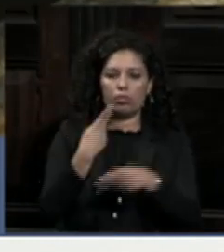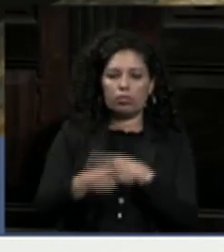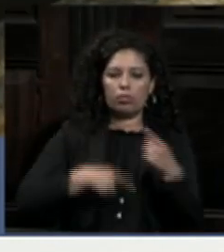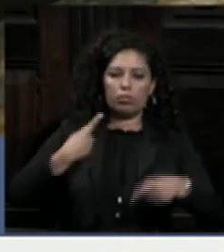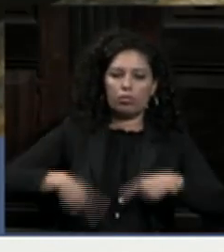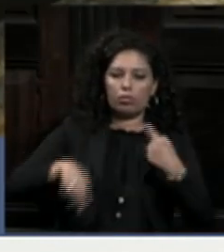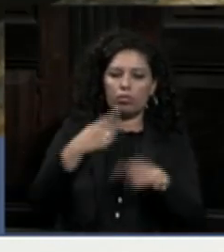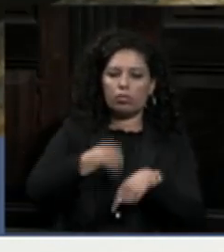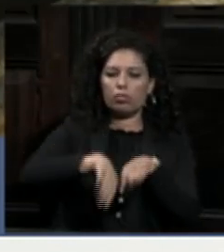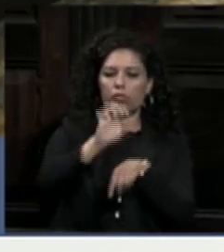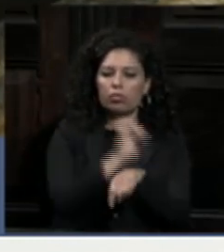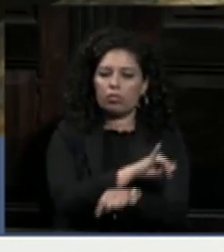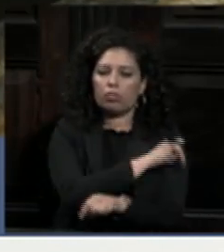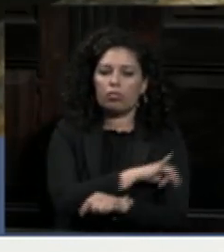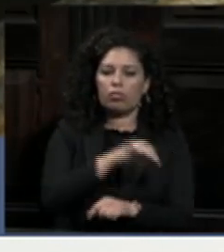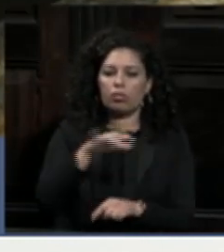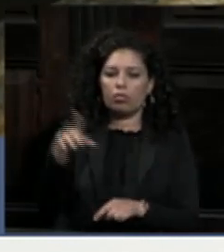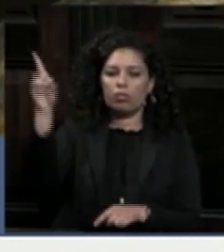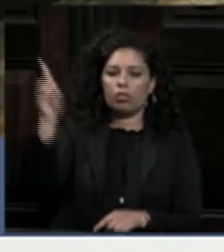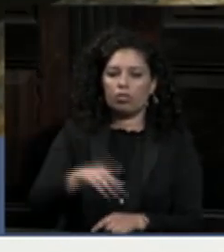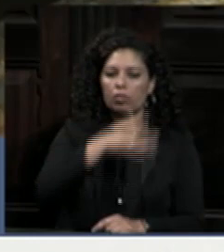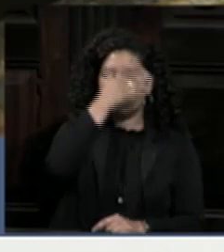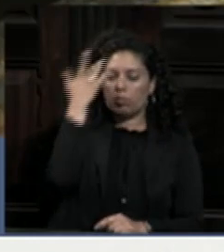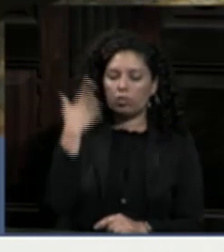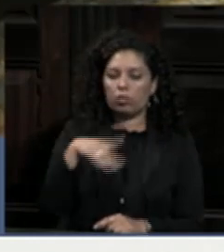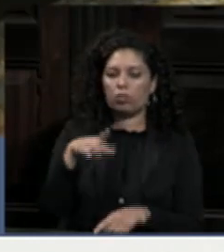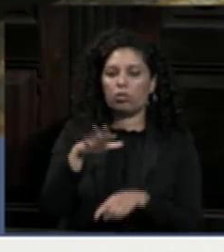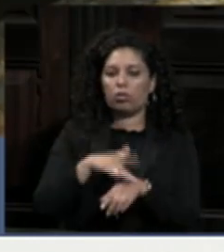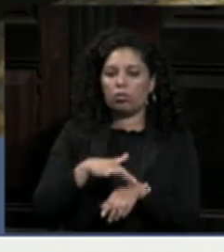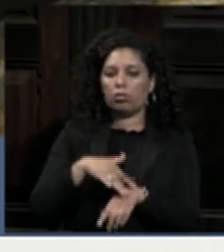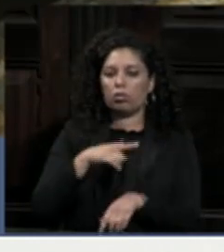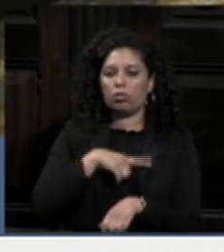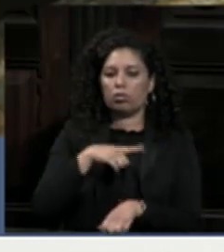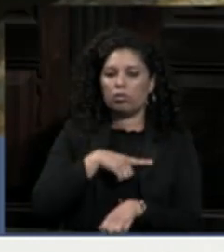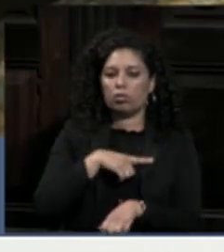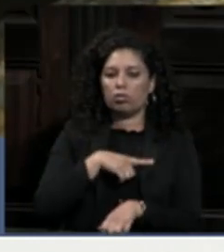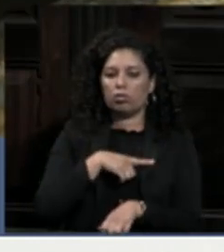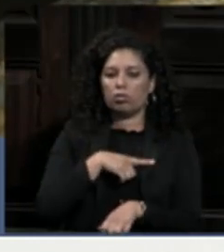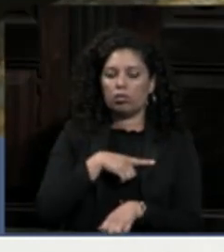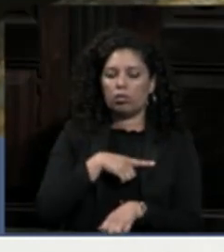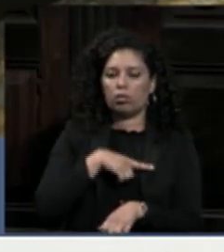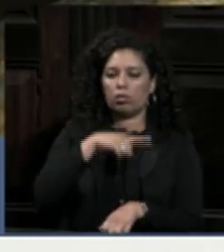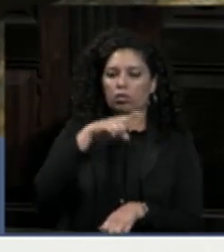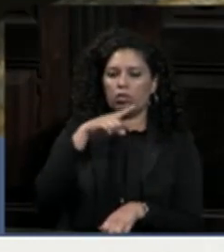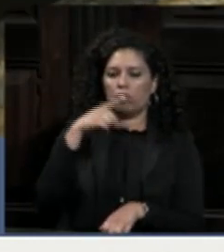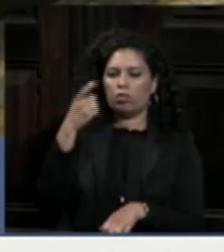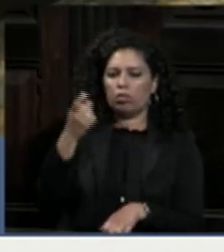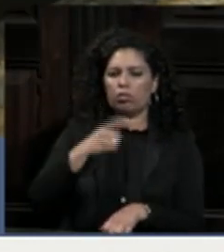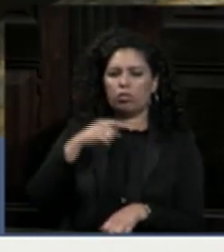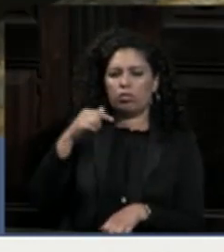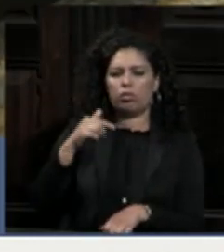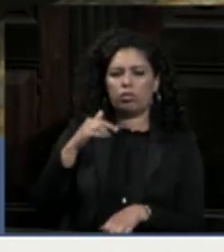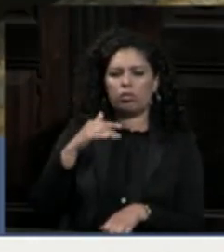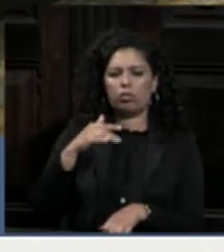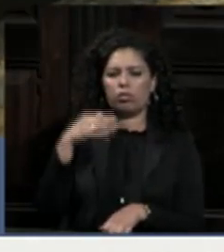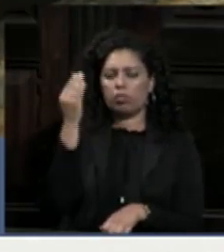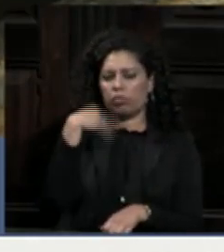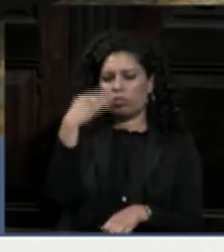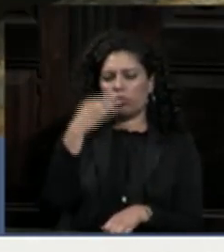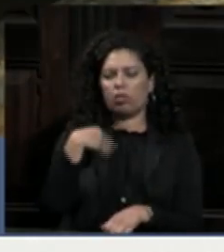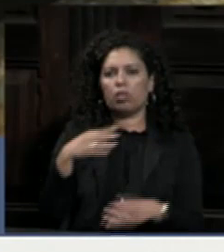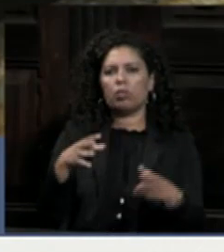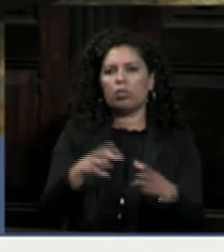dos direitos da pessoa com simi síndrome do x frágil parecer pela comissão de orçamento no